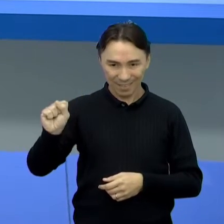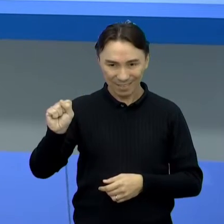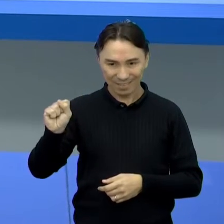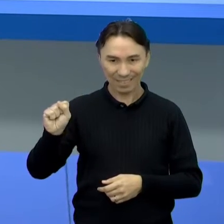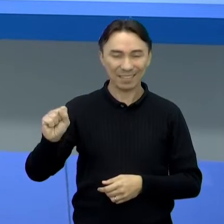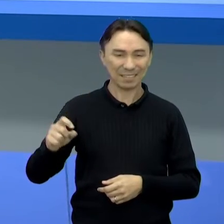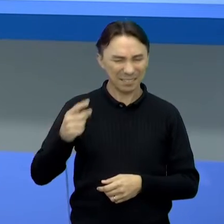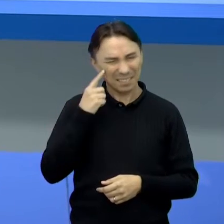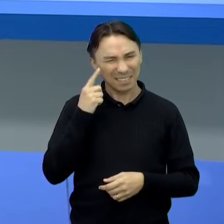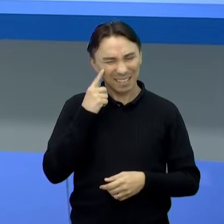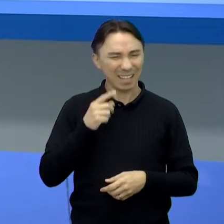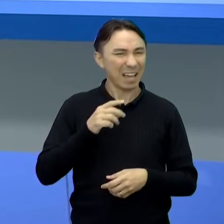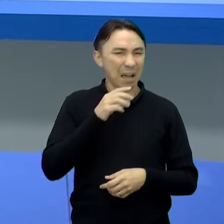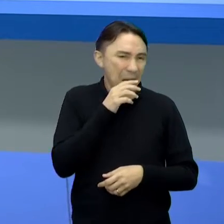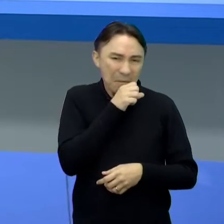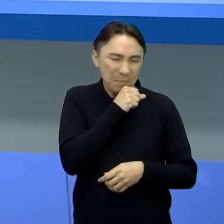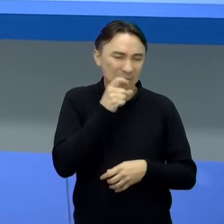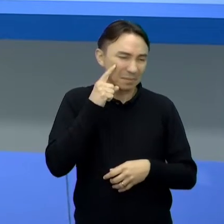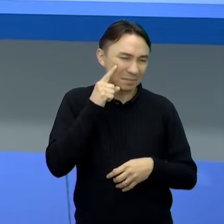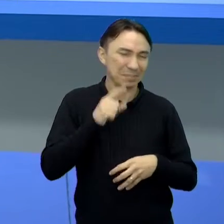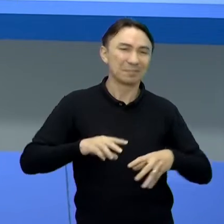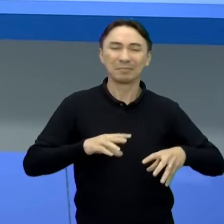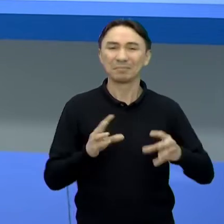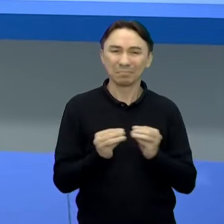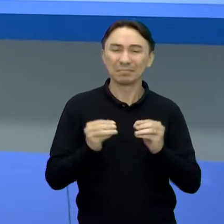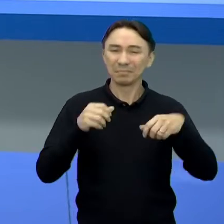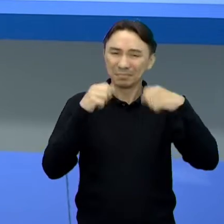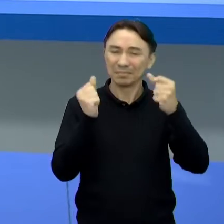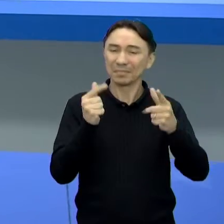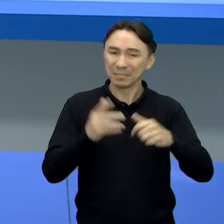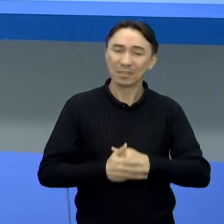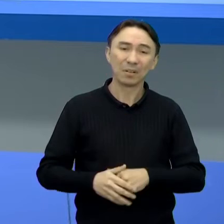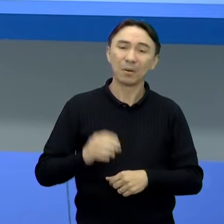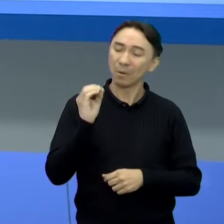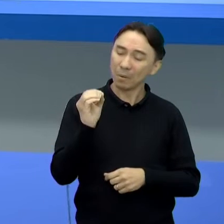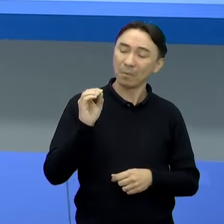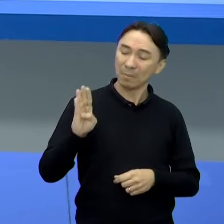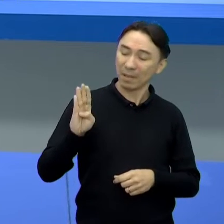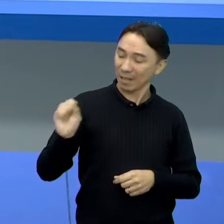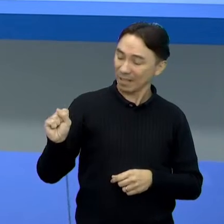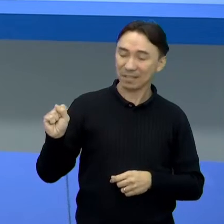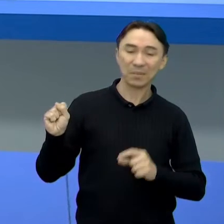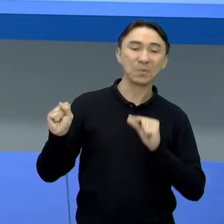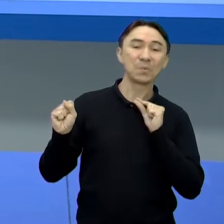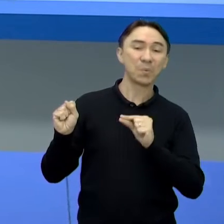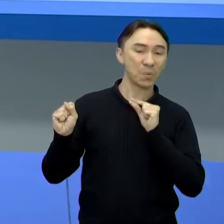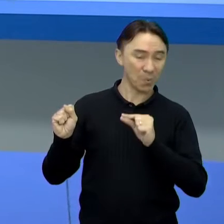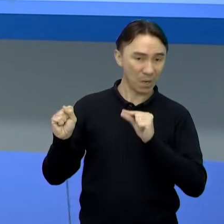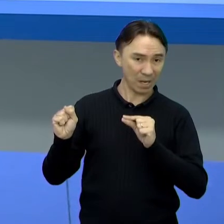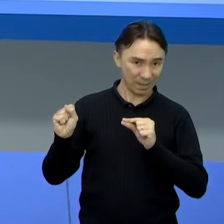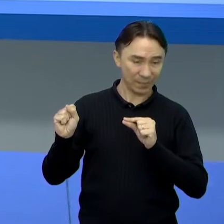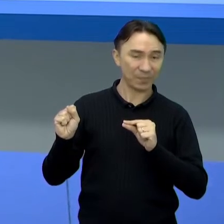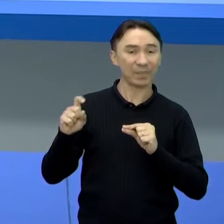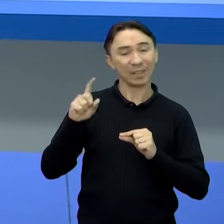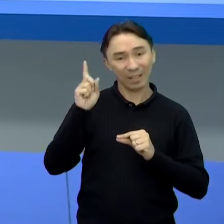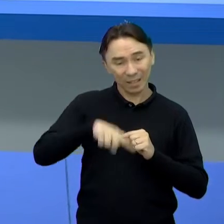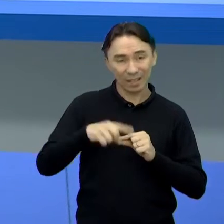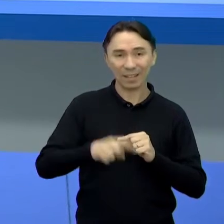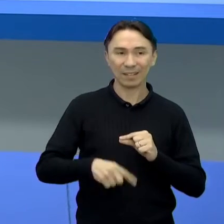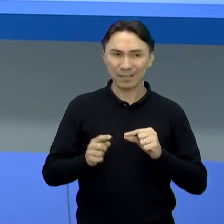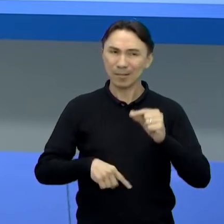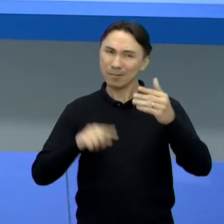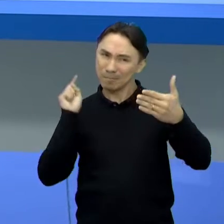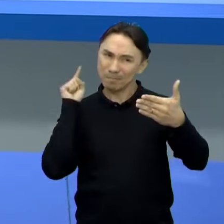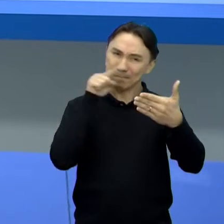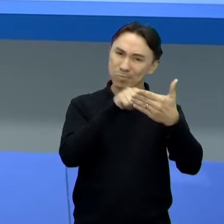os objetivos do desenvolvimento sustentável. O que são esses objetivos? São 17 metas aí, instauradas pela